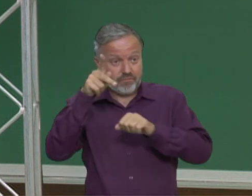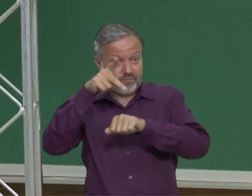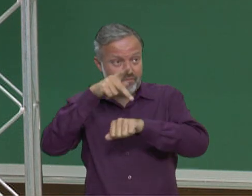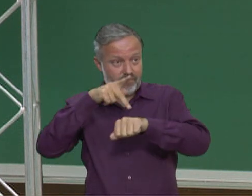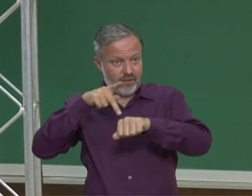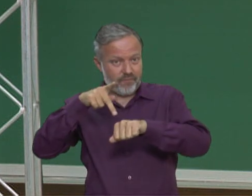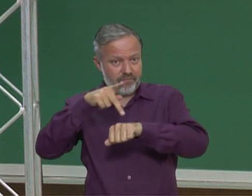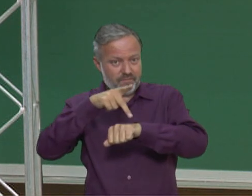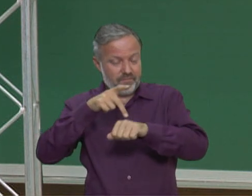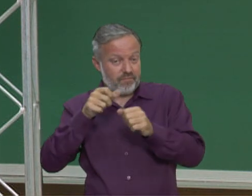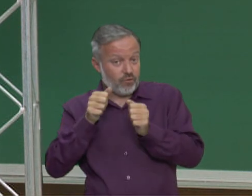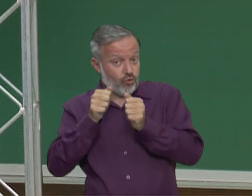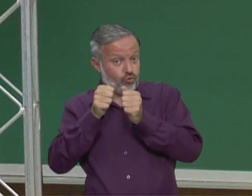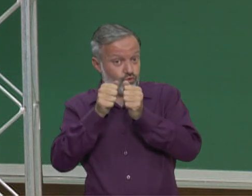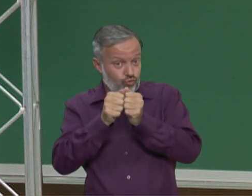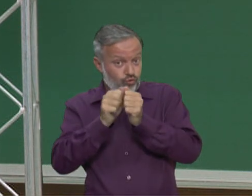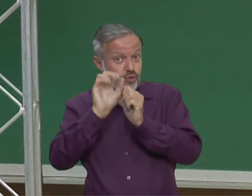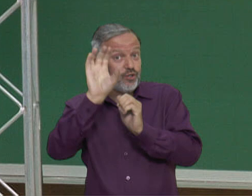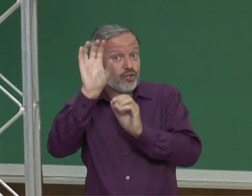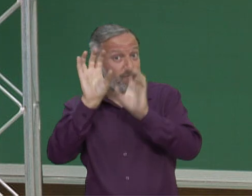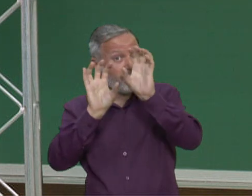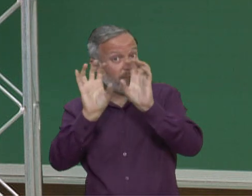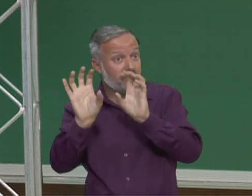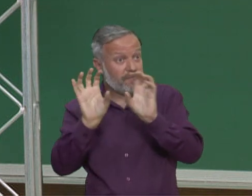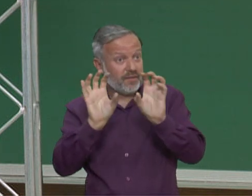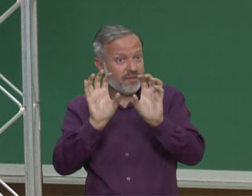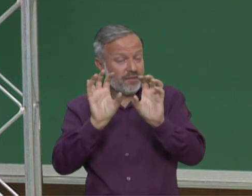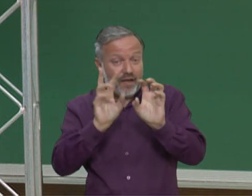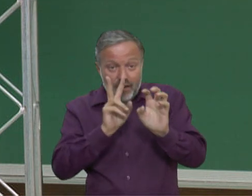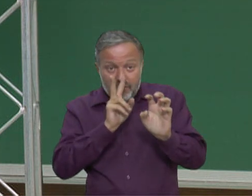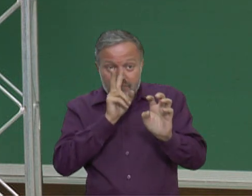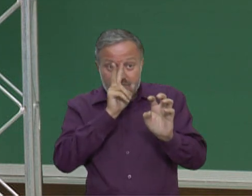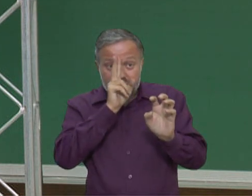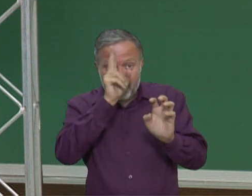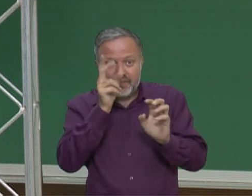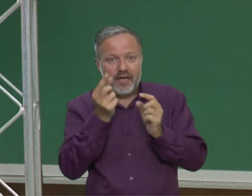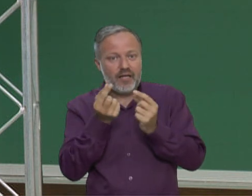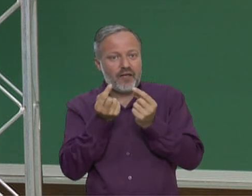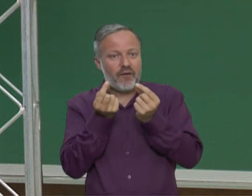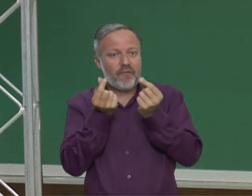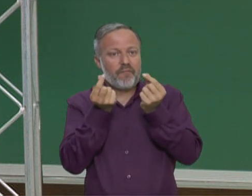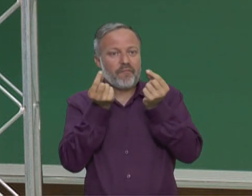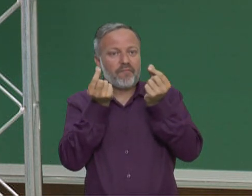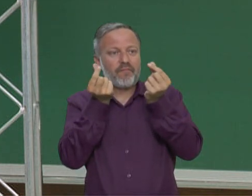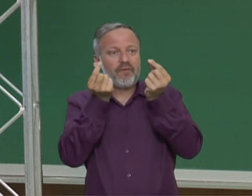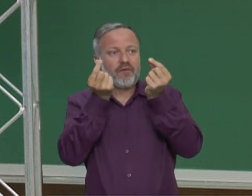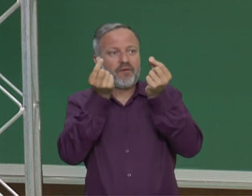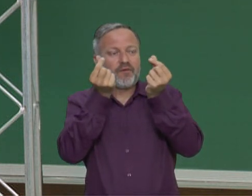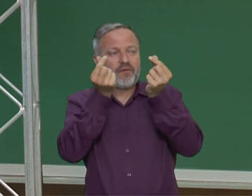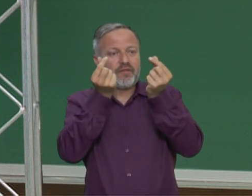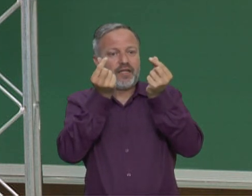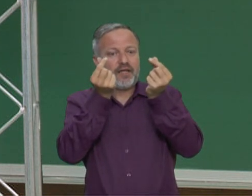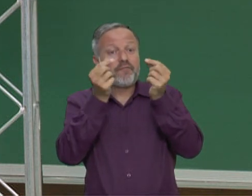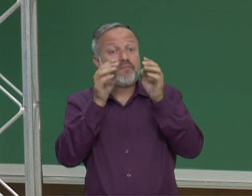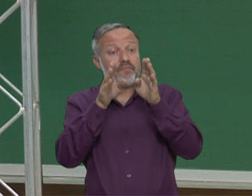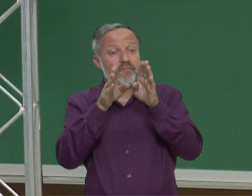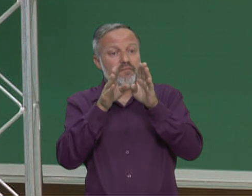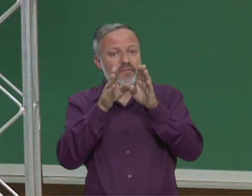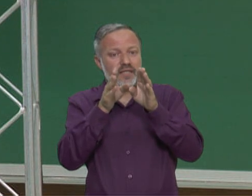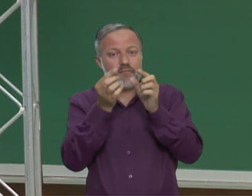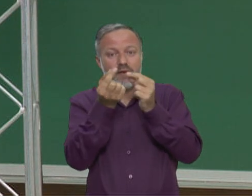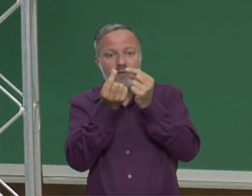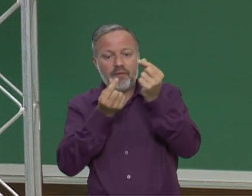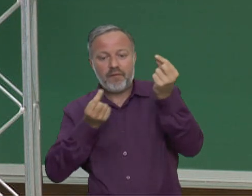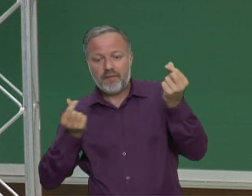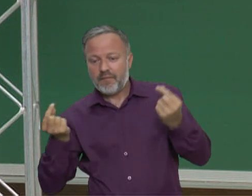que estão juntos nesses blocos, tá? Fortalecer economicamente e também dentro da circulação